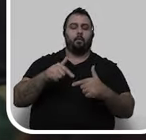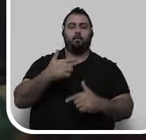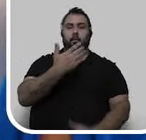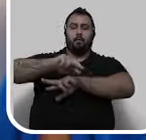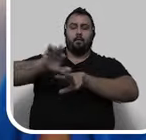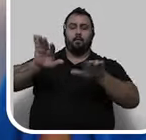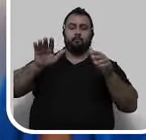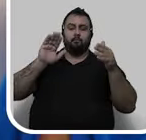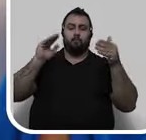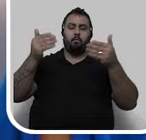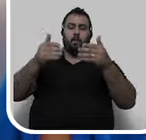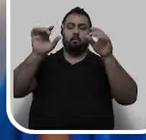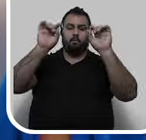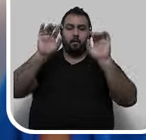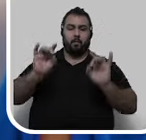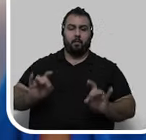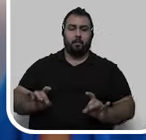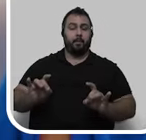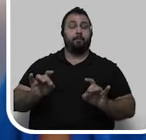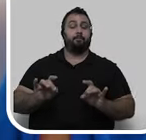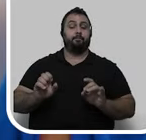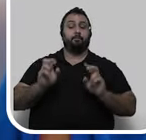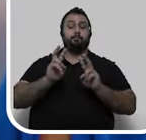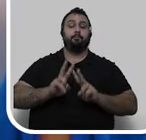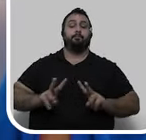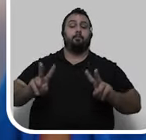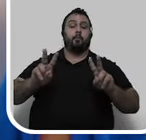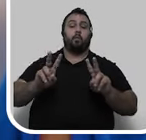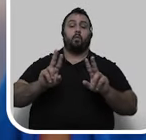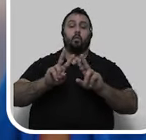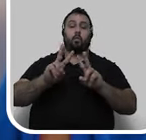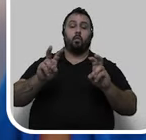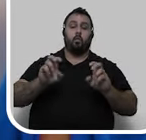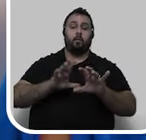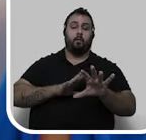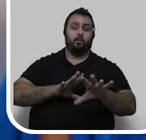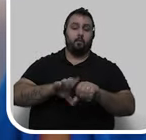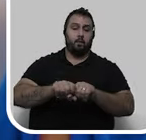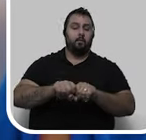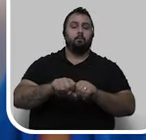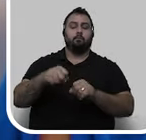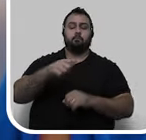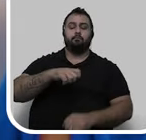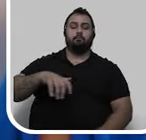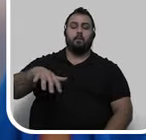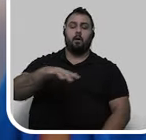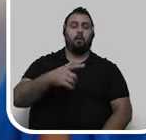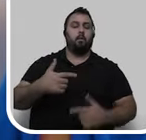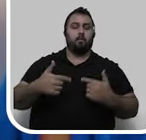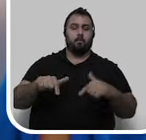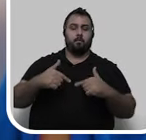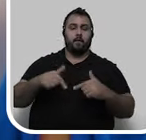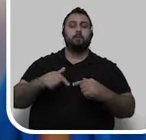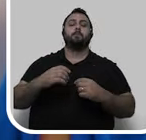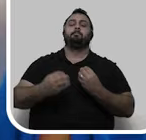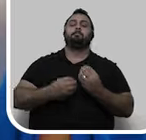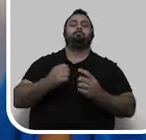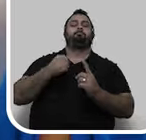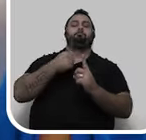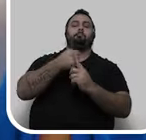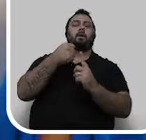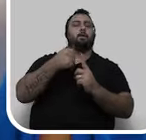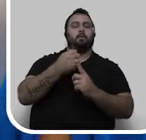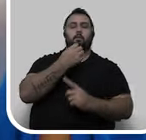mundo tecnológico. Como é que vocês veem essa questão da formação, né, no mercado, quanto isso impacta